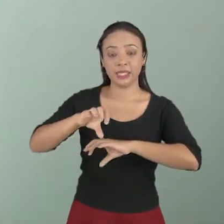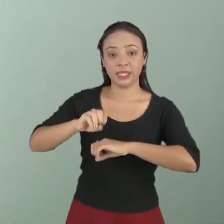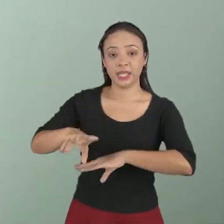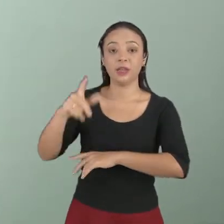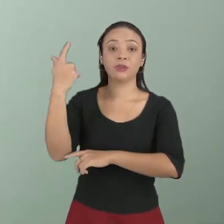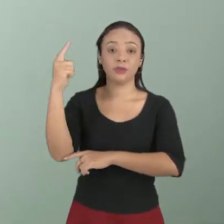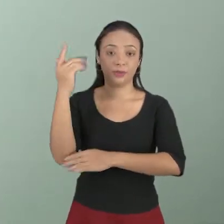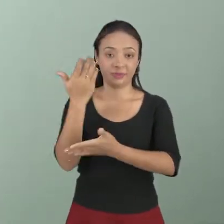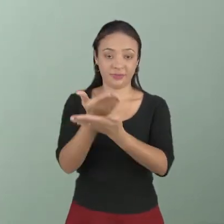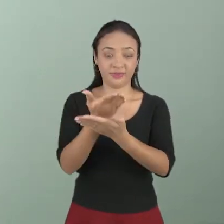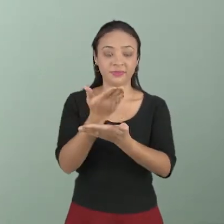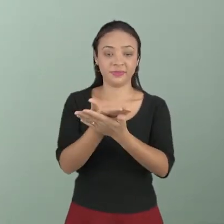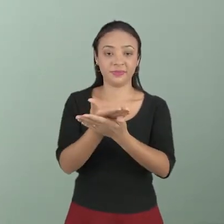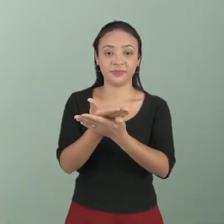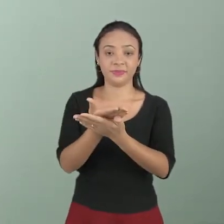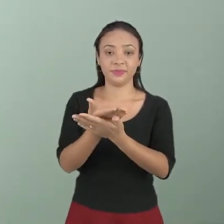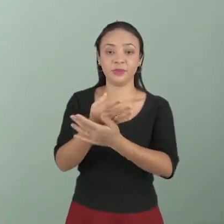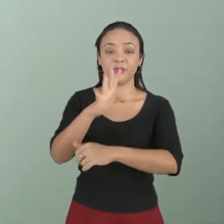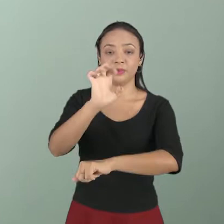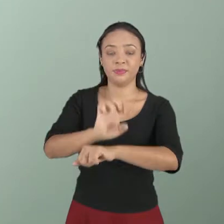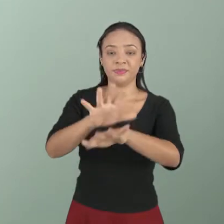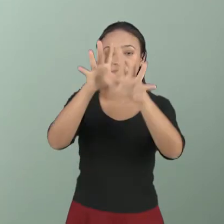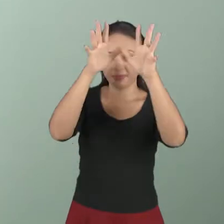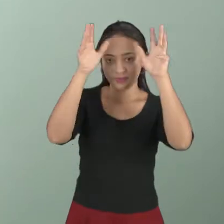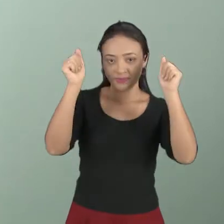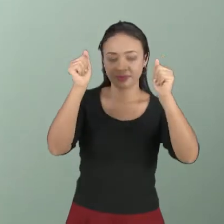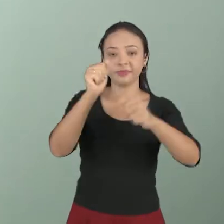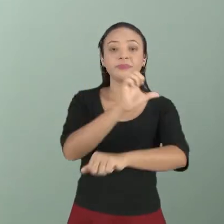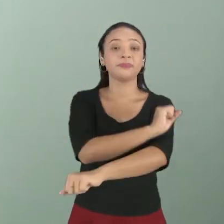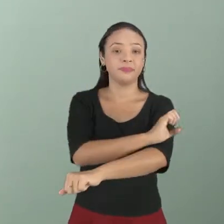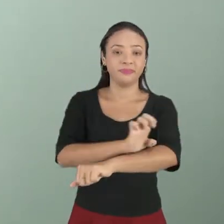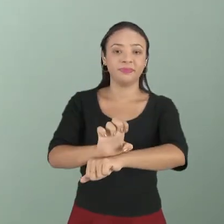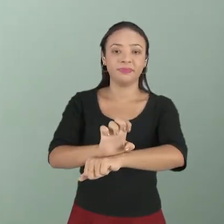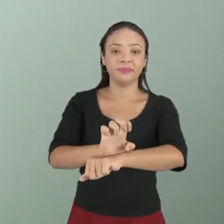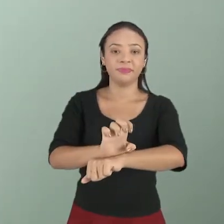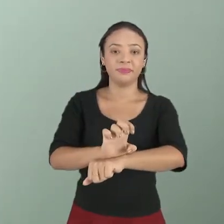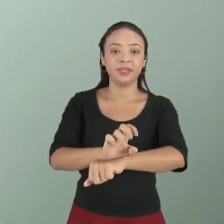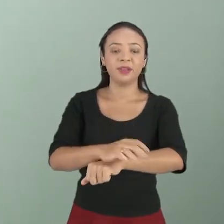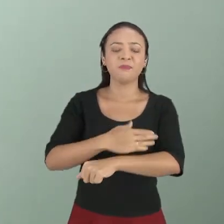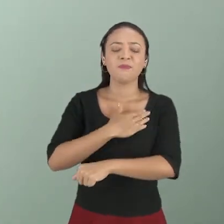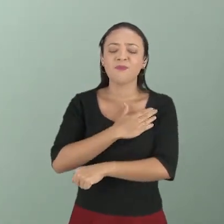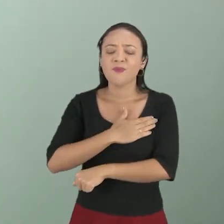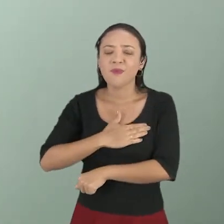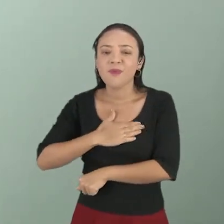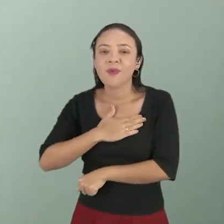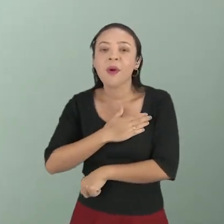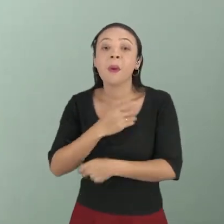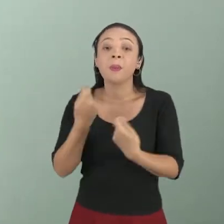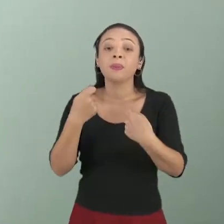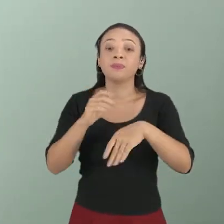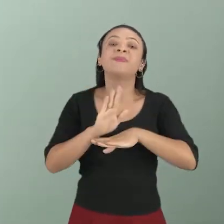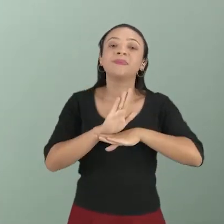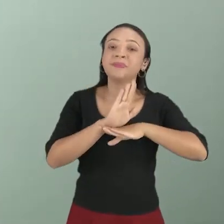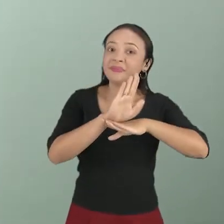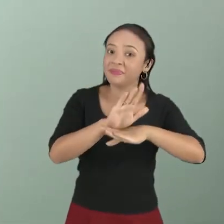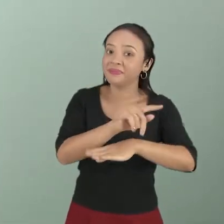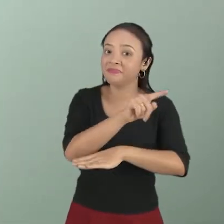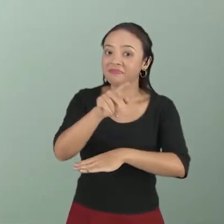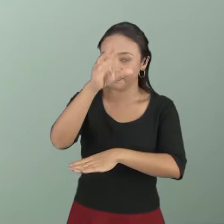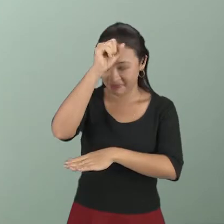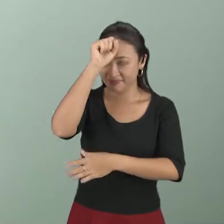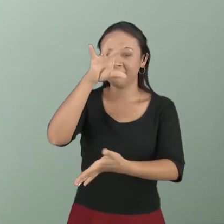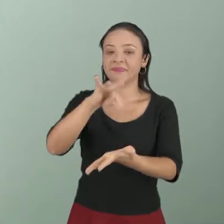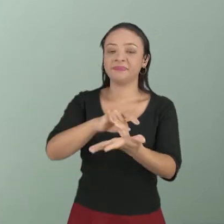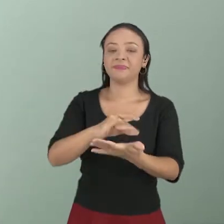de Geografia na rede estadual do estado do Acre. E é sempre um prazer poder contribuir com a sua aprendizagem.